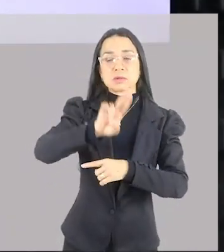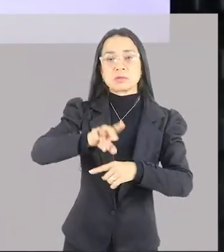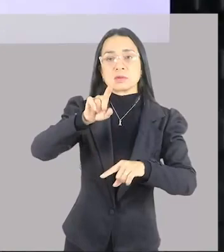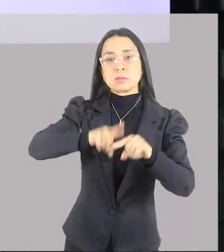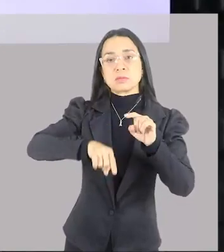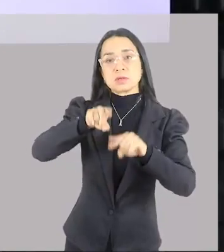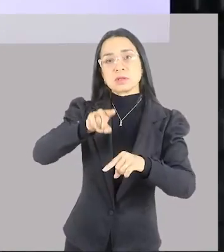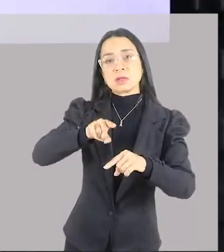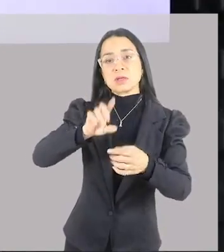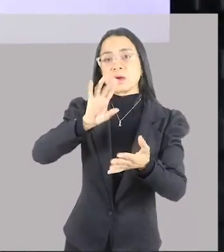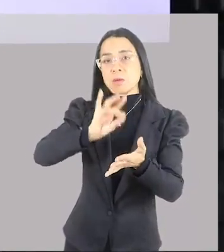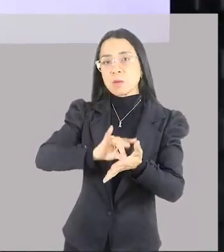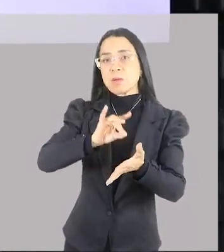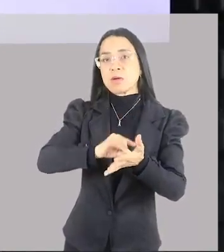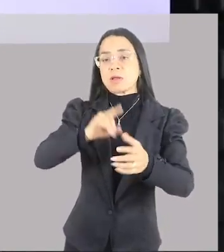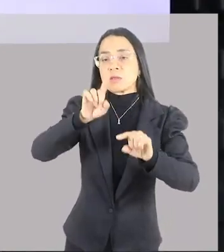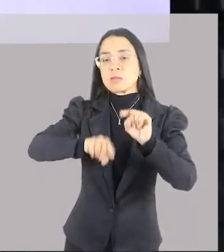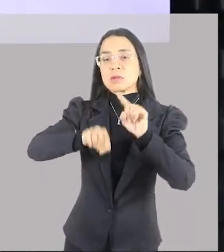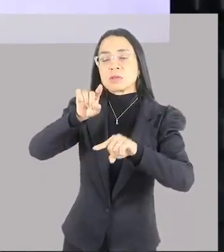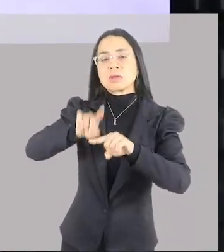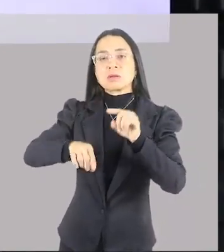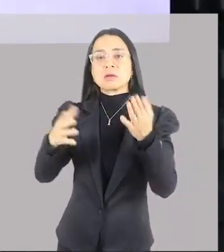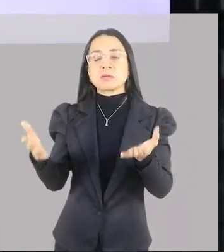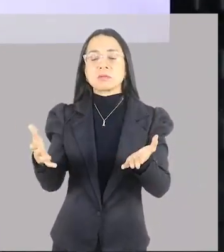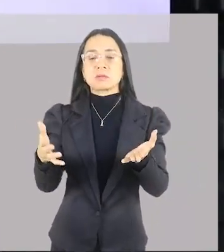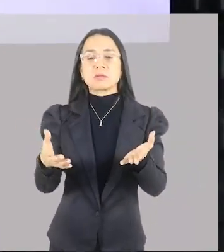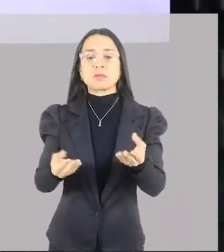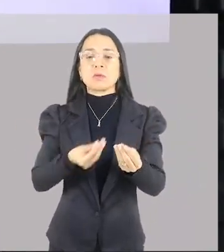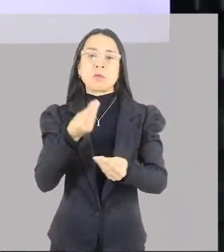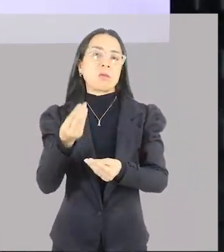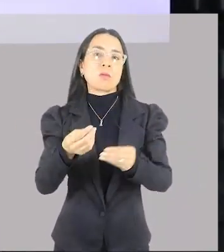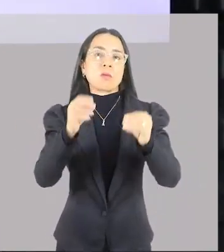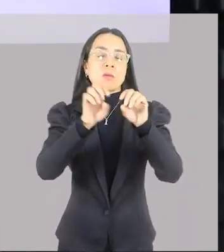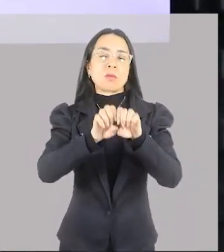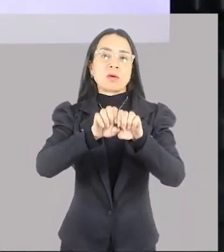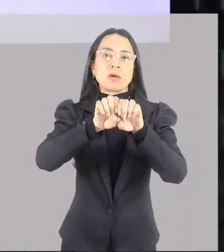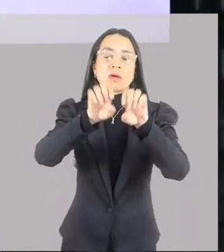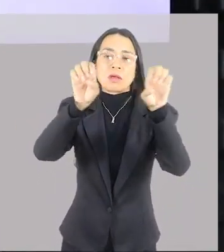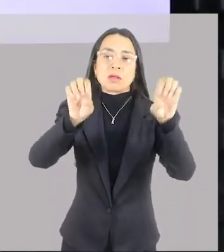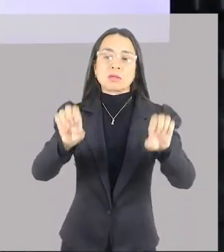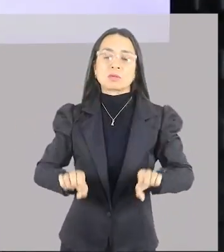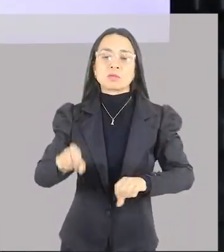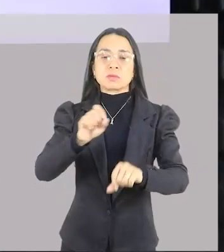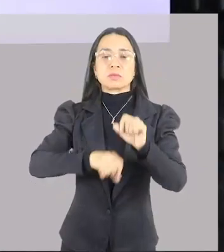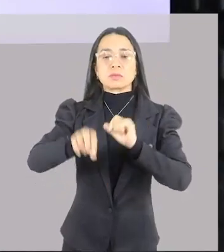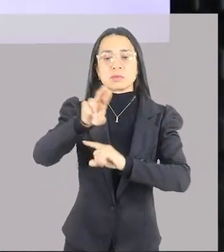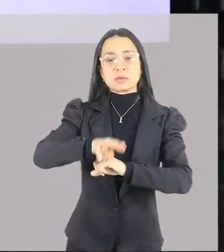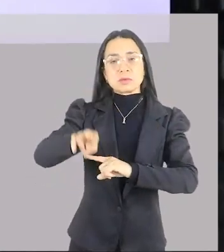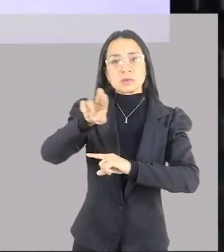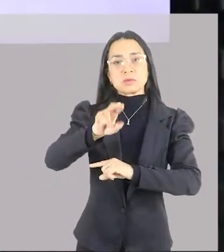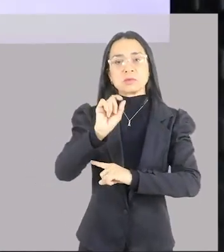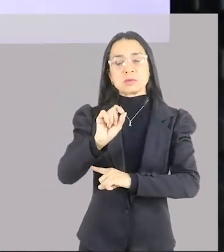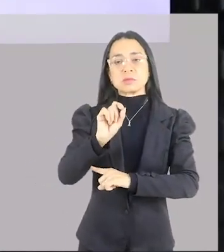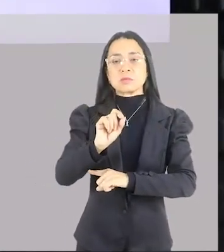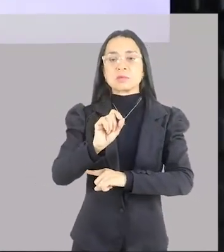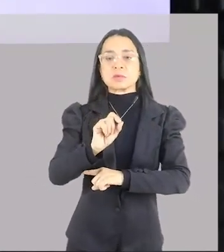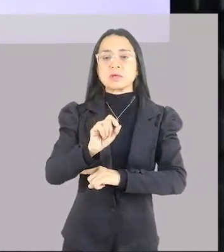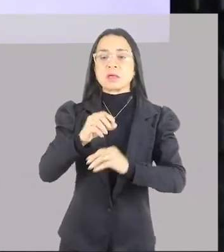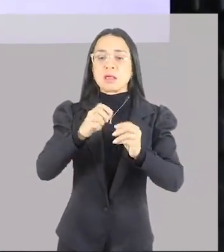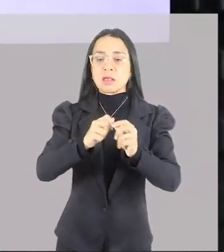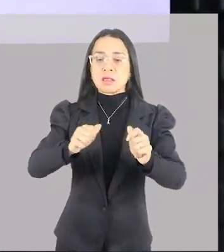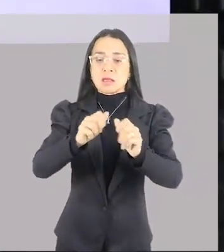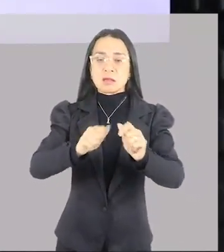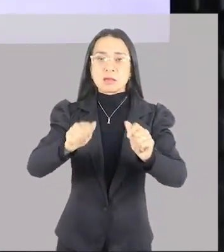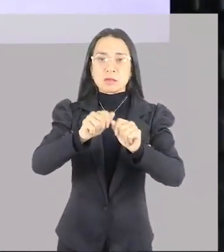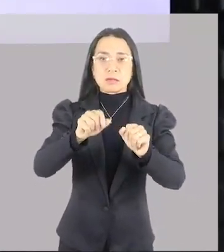material concreto, certo? Como a escultura, certo? Que você utiliza ali a argila, né,